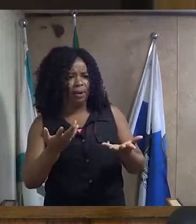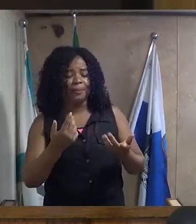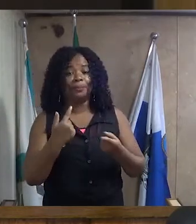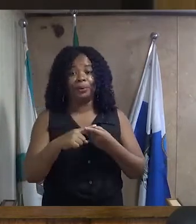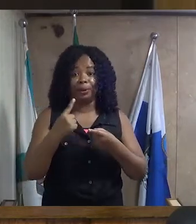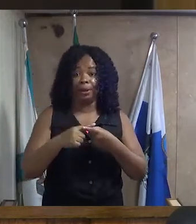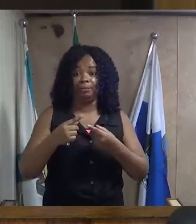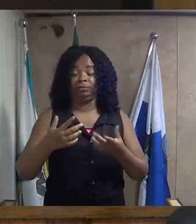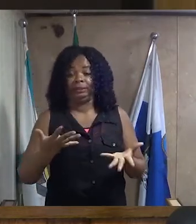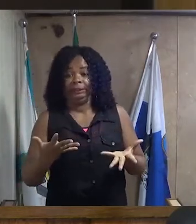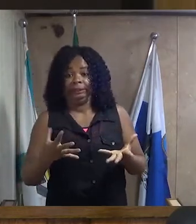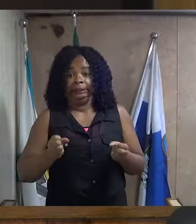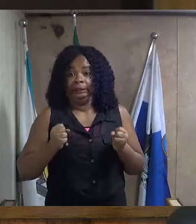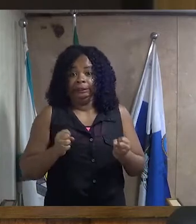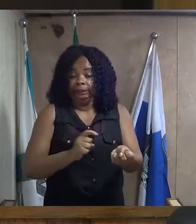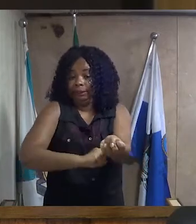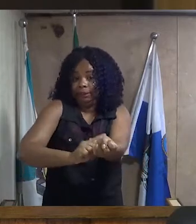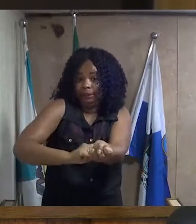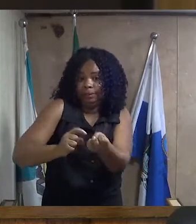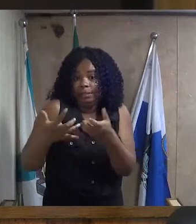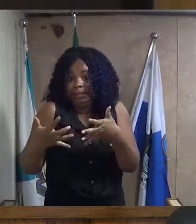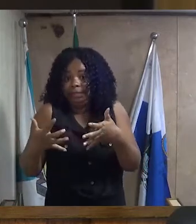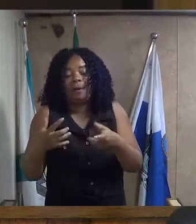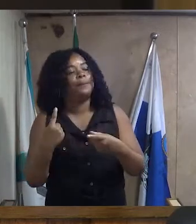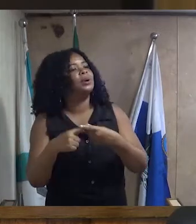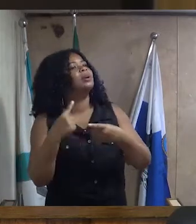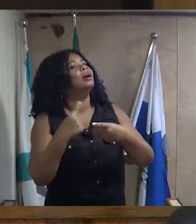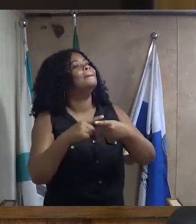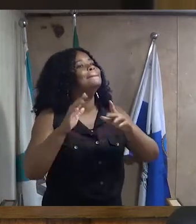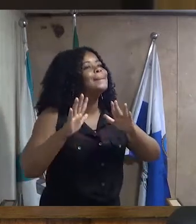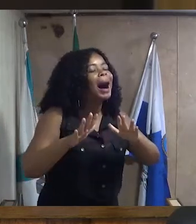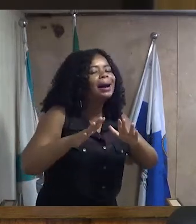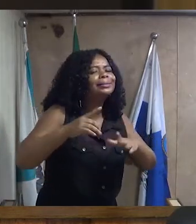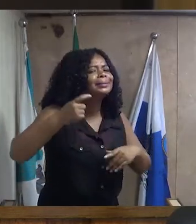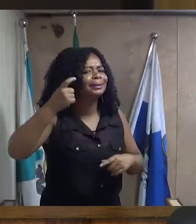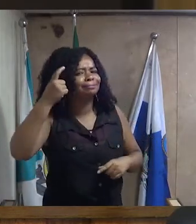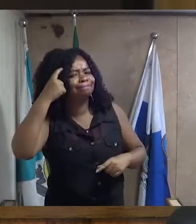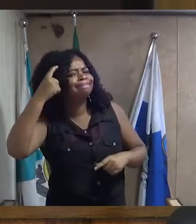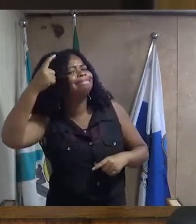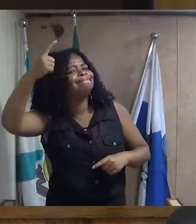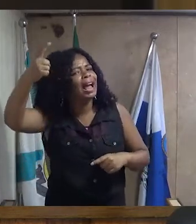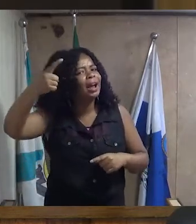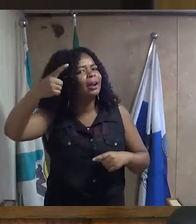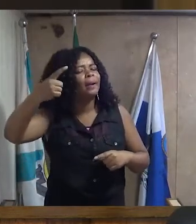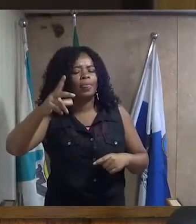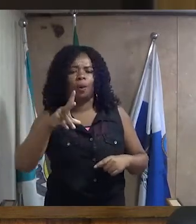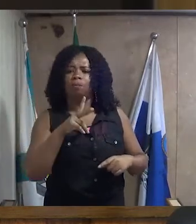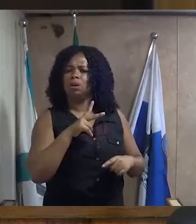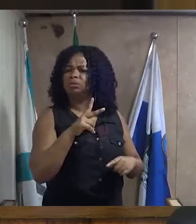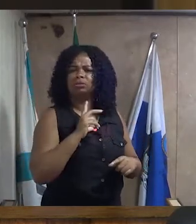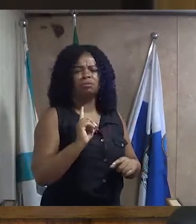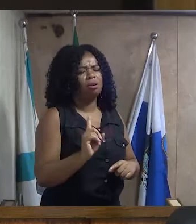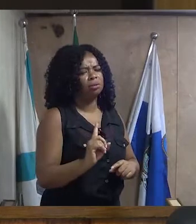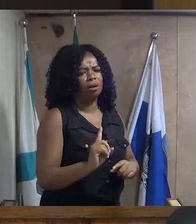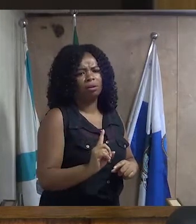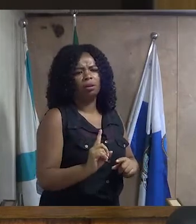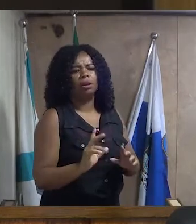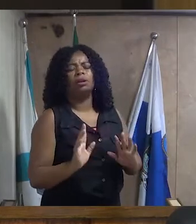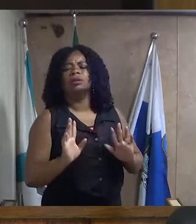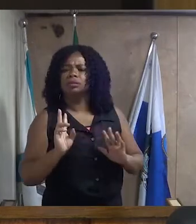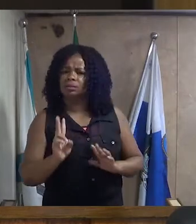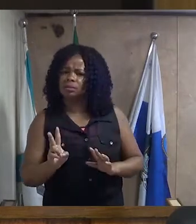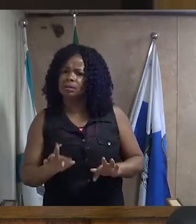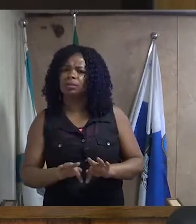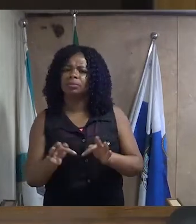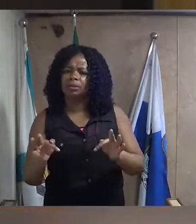talvez acalorado, mas nós estamos no campo das ideias, numa questão pessoal, como sempre tivemos aqui